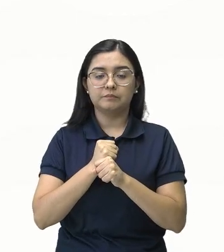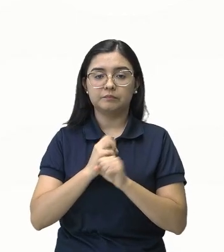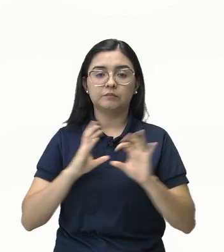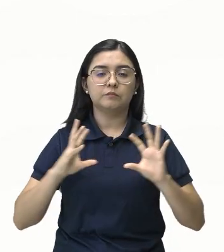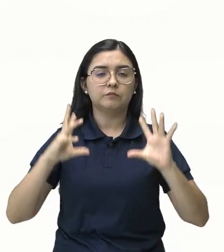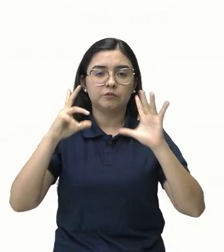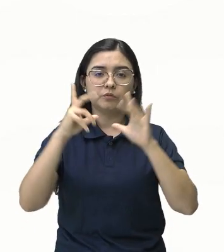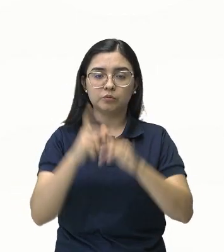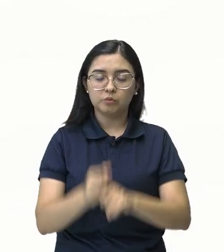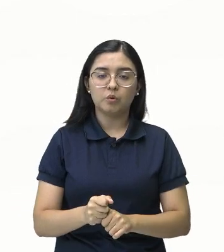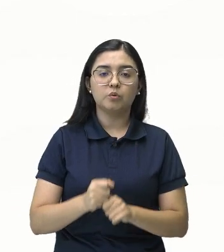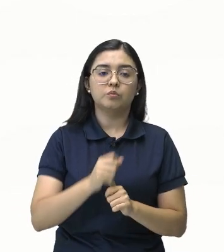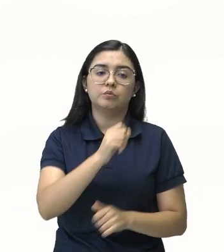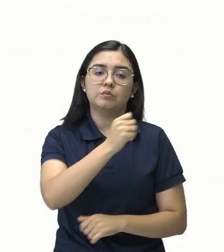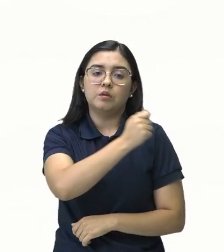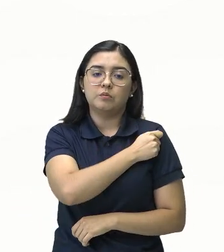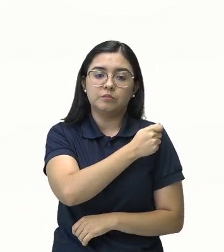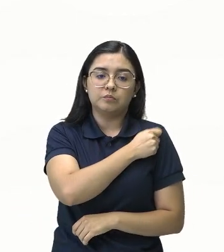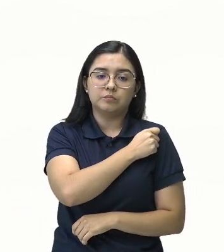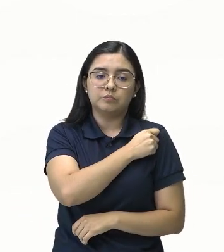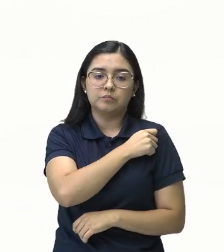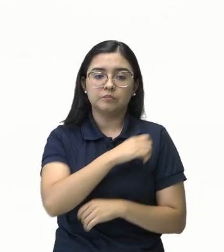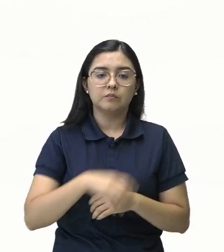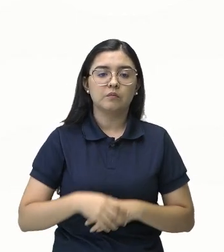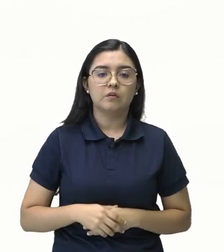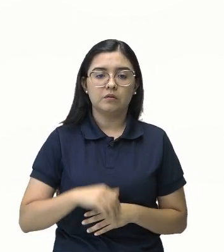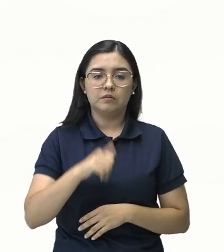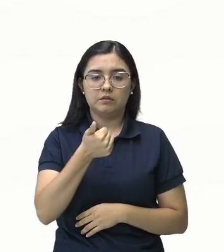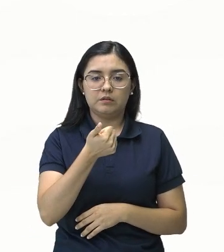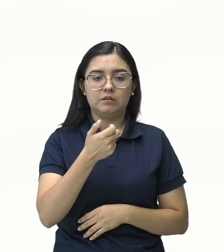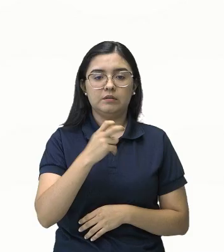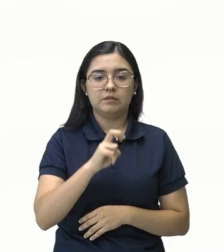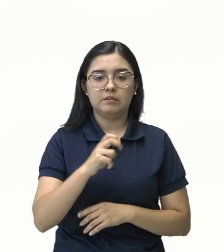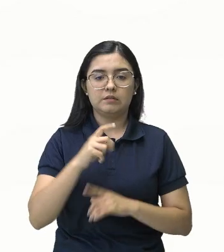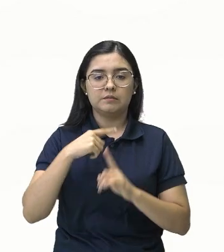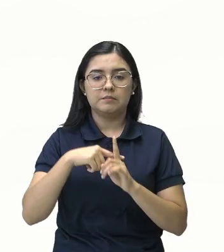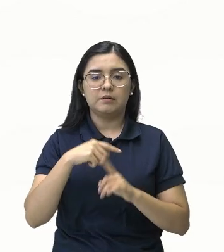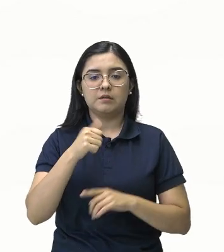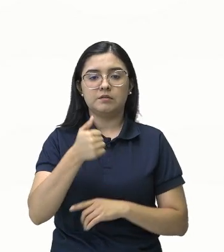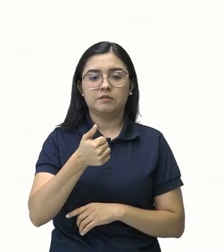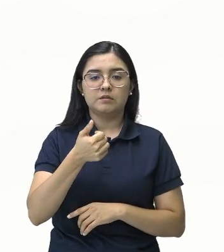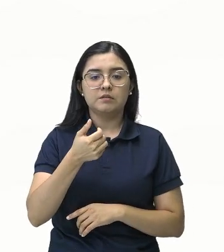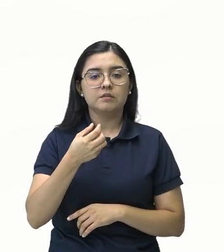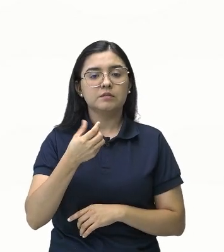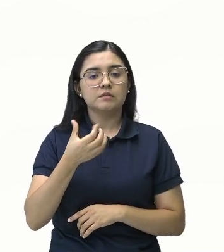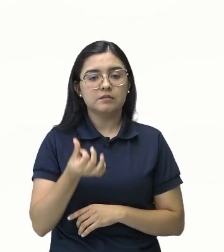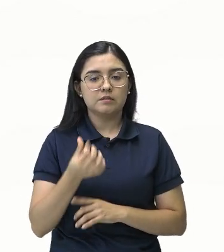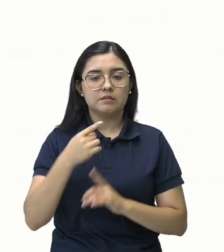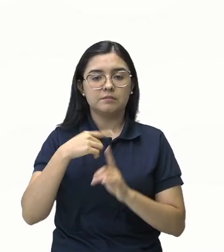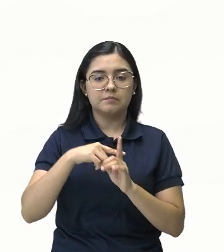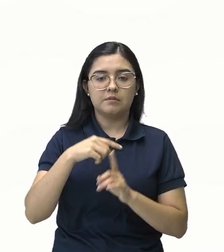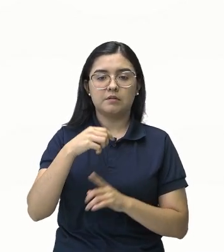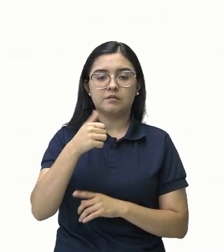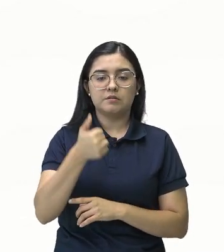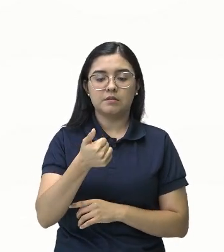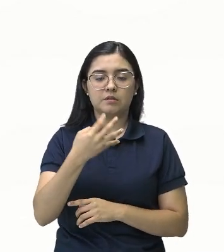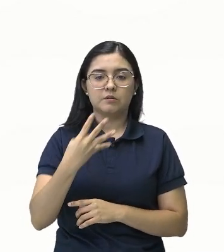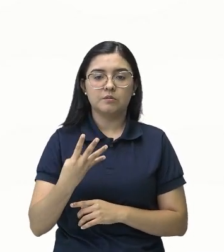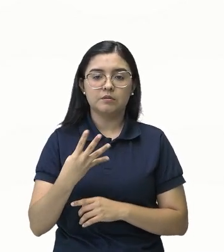meus alunos. Então, vou somar 15 mais 16 mais